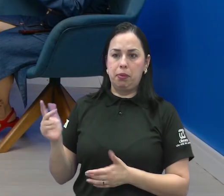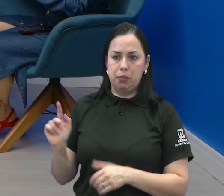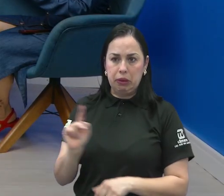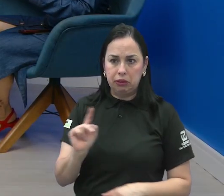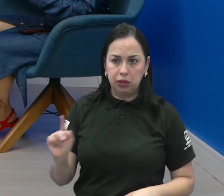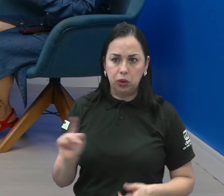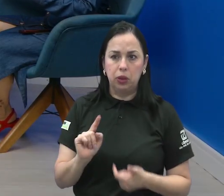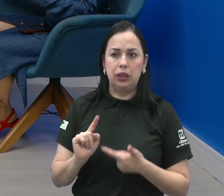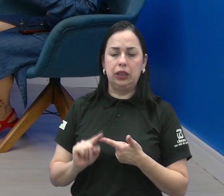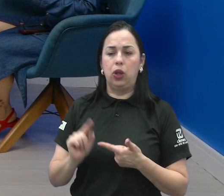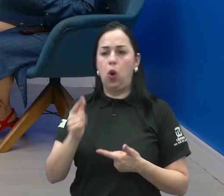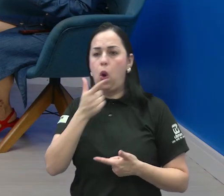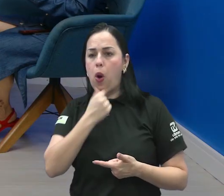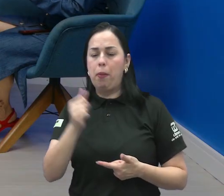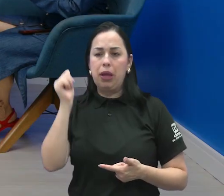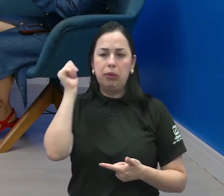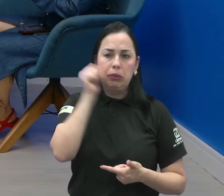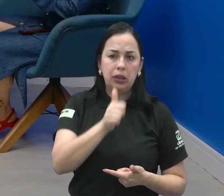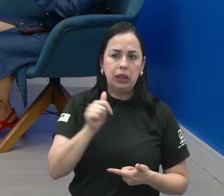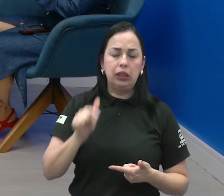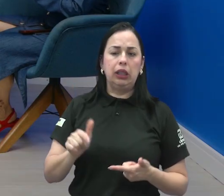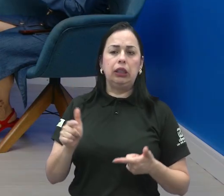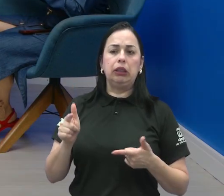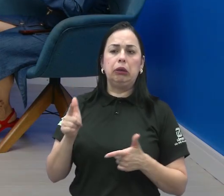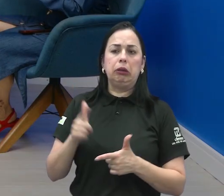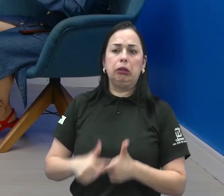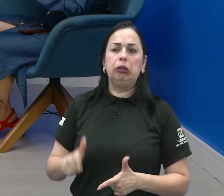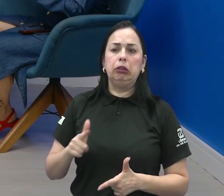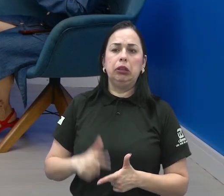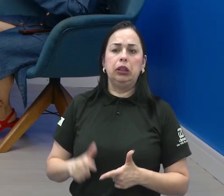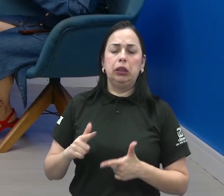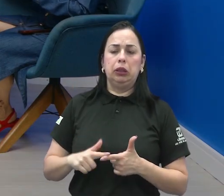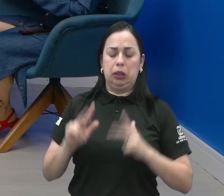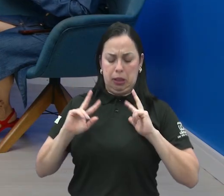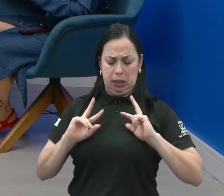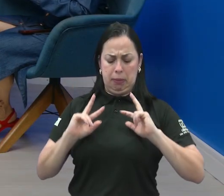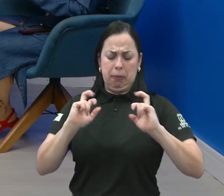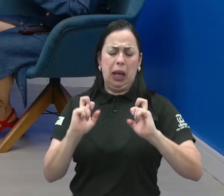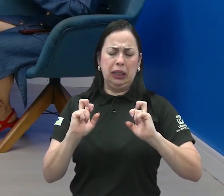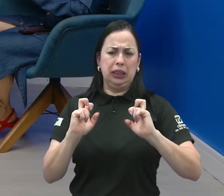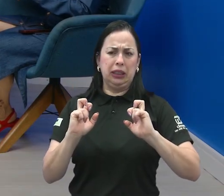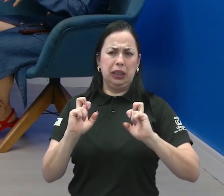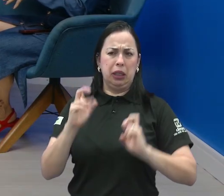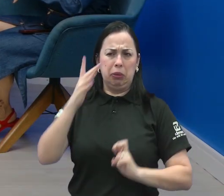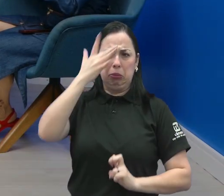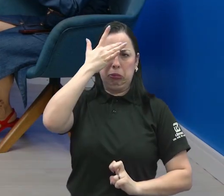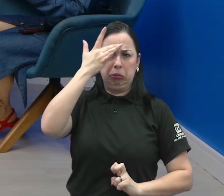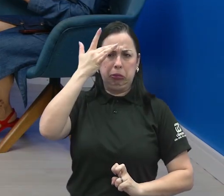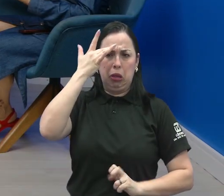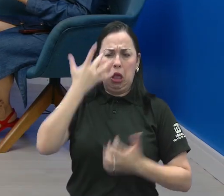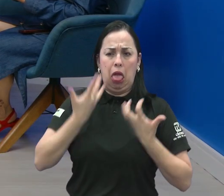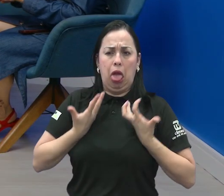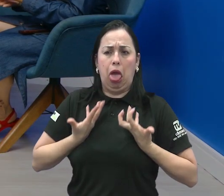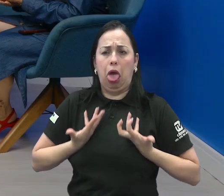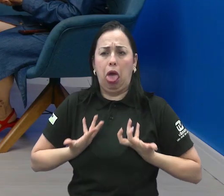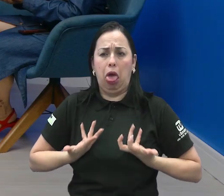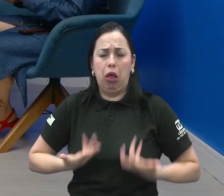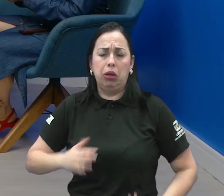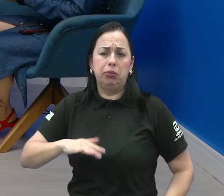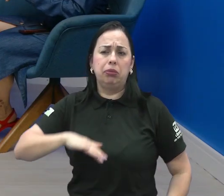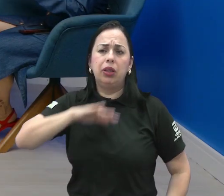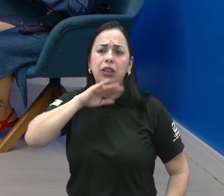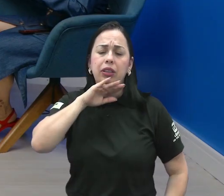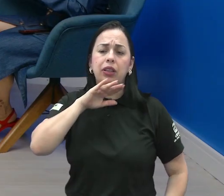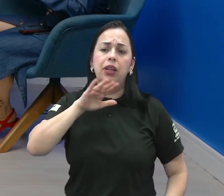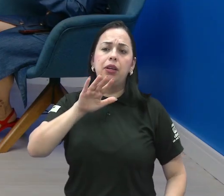muitos professores e professoras, né, acabam tendo dificuldade de perceber que estão passando por um excesso de cansaço. Sim.